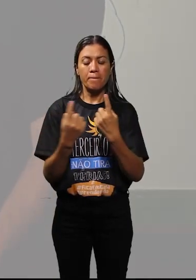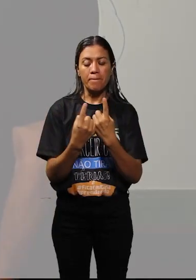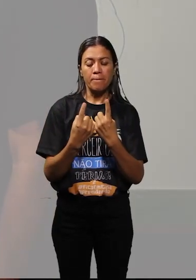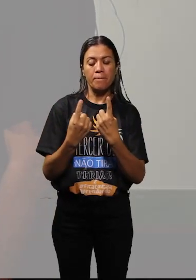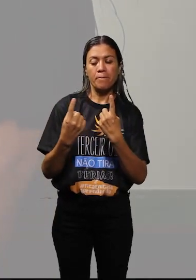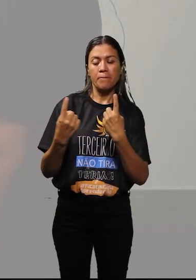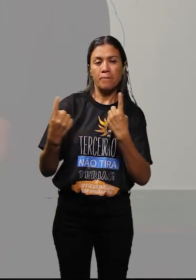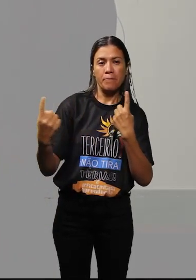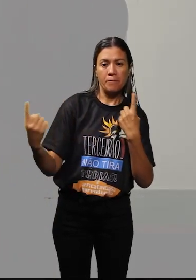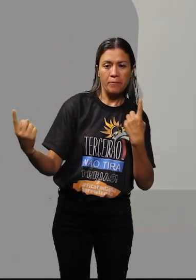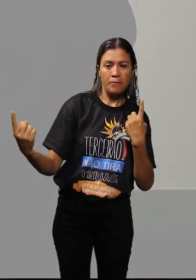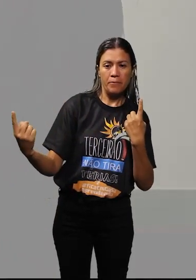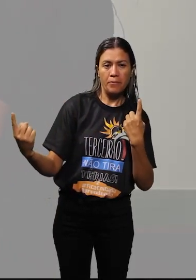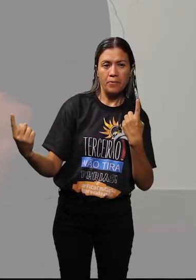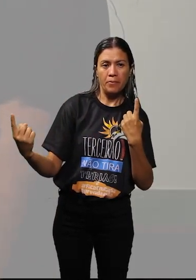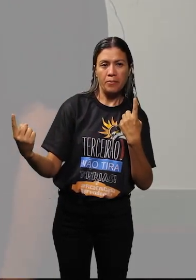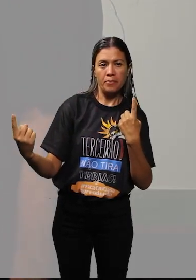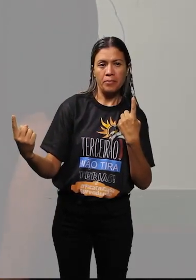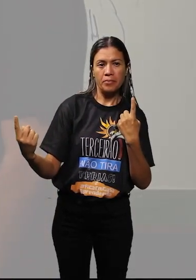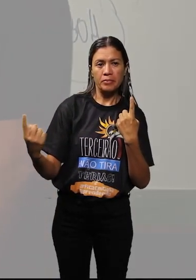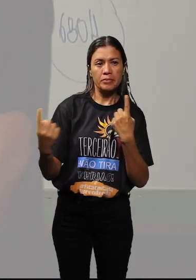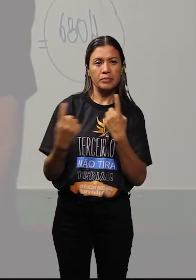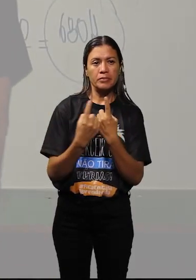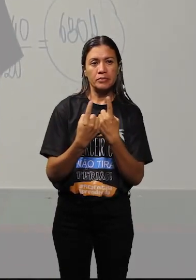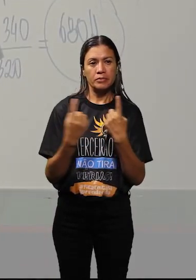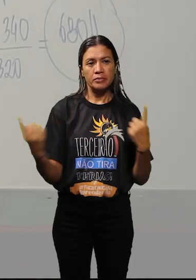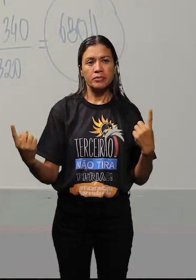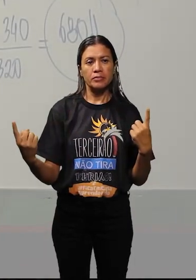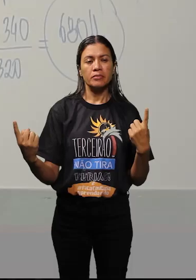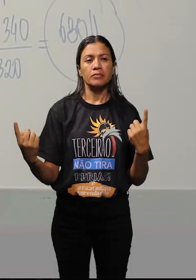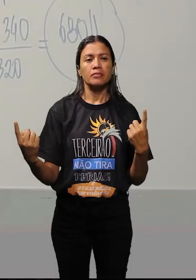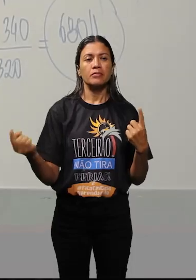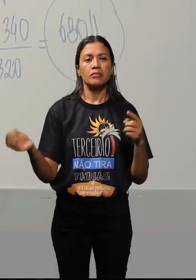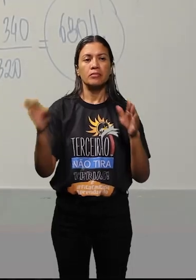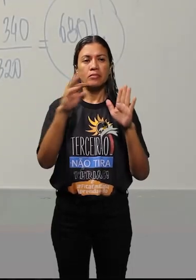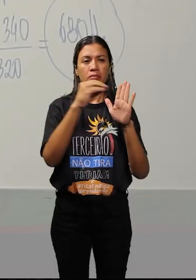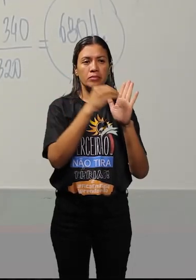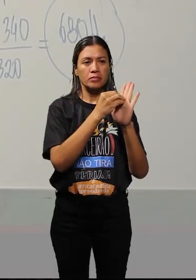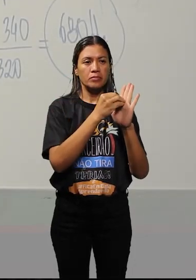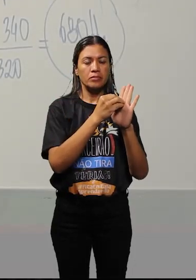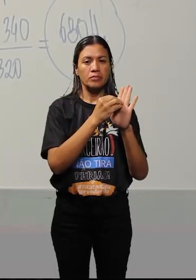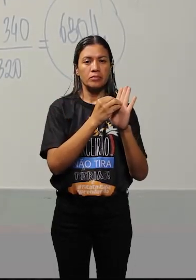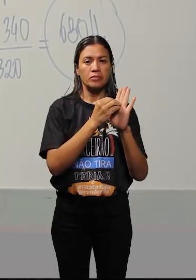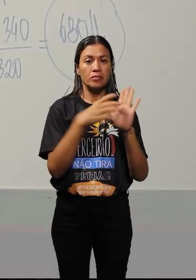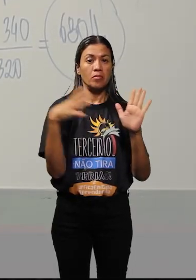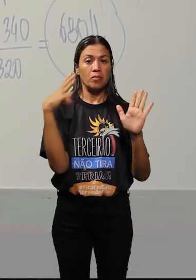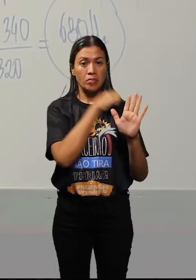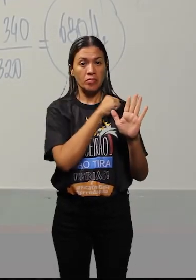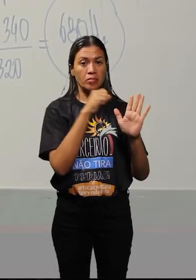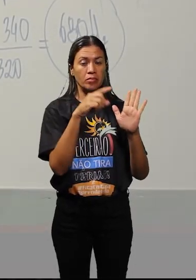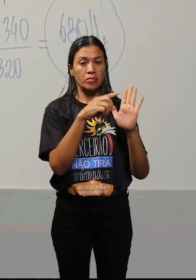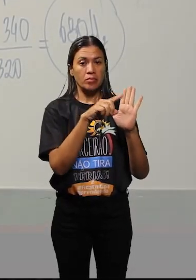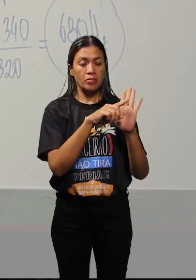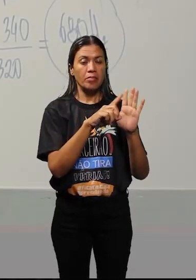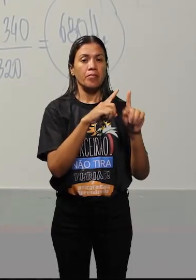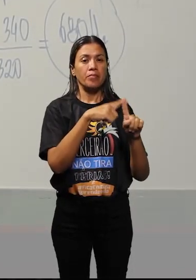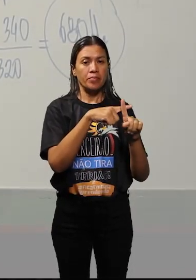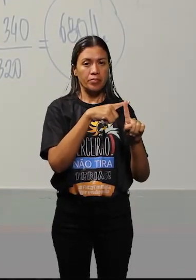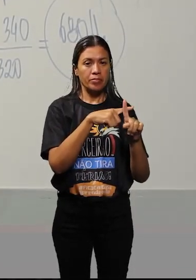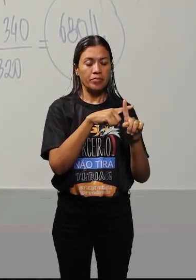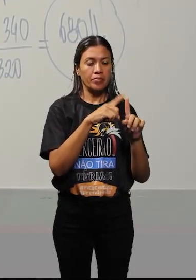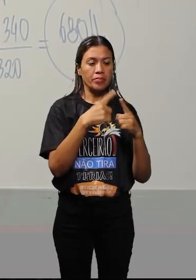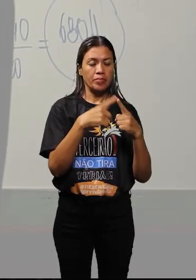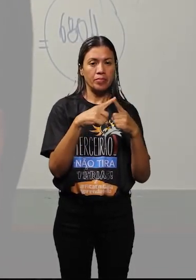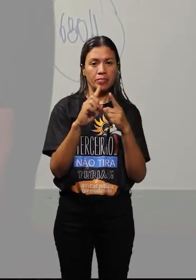do observador, ou seja, ela vem para cá na direção positiva, eu vou colocar que a velocidade da fonte ela é uma velocidade positiva, se ela está